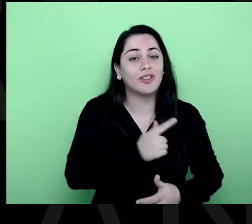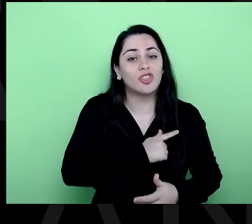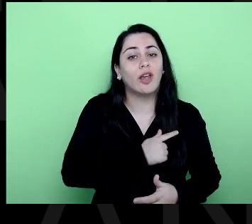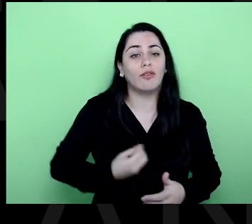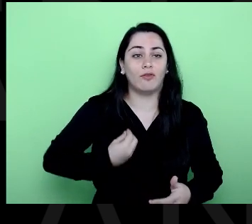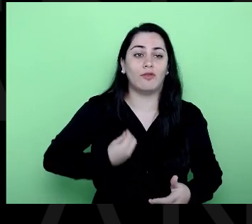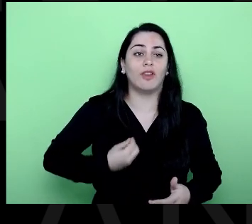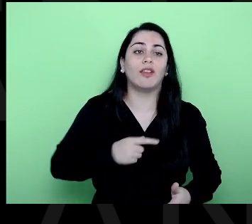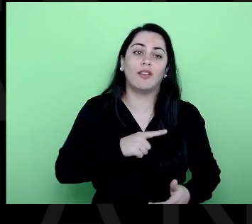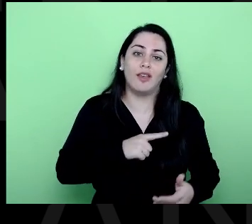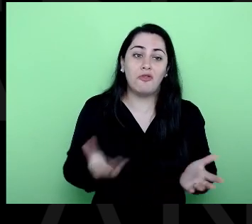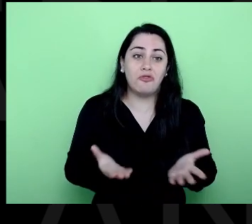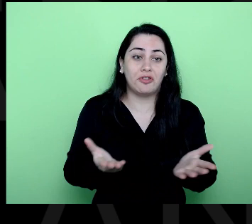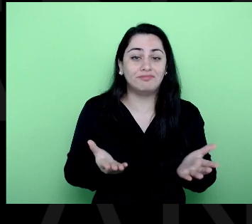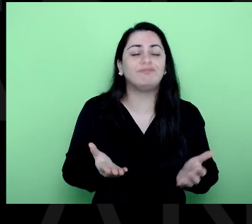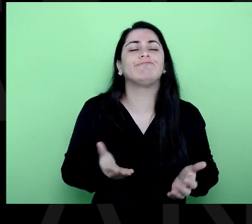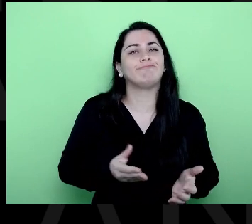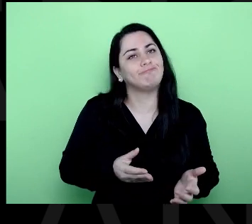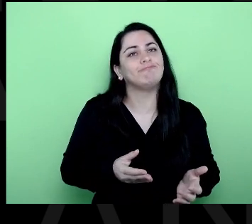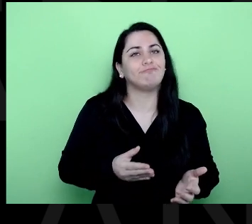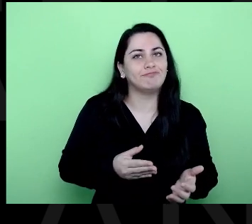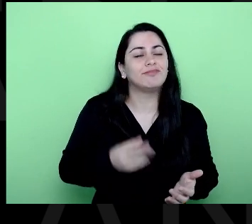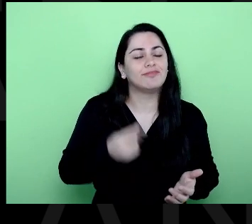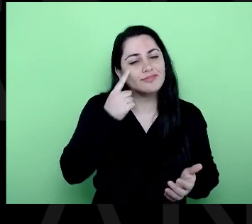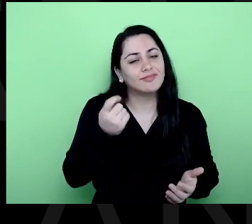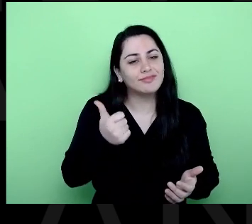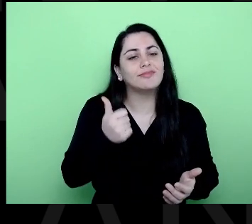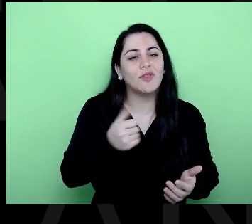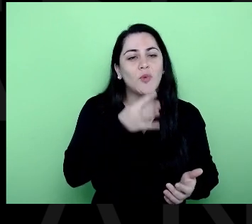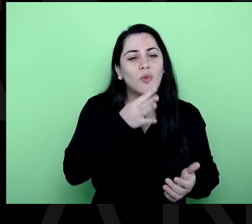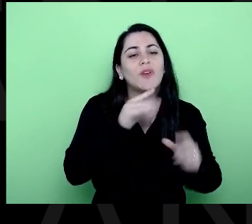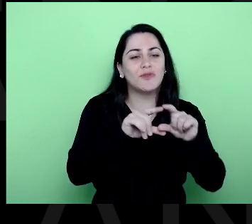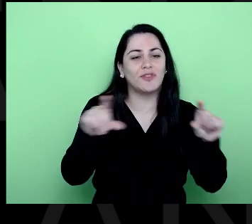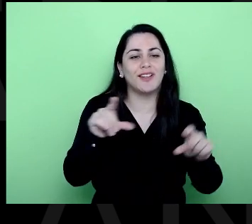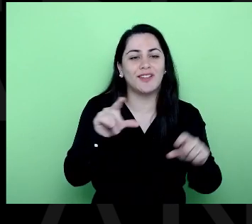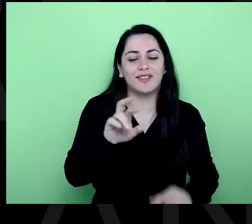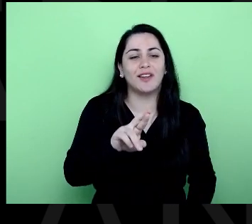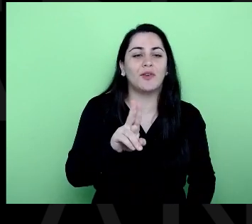Ah, não, é interessante. Eu também já conheci essa frase do Rui.